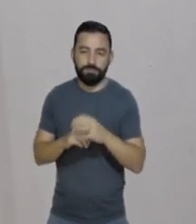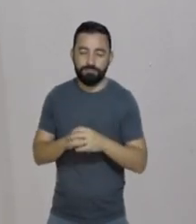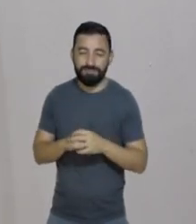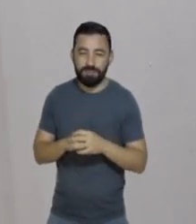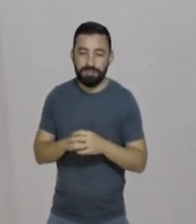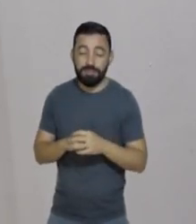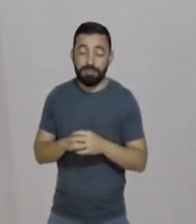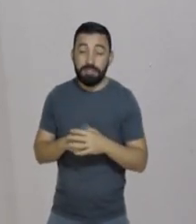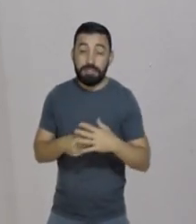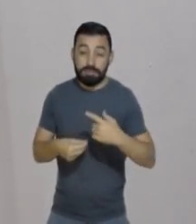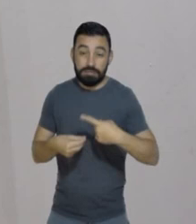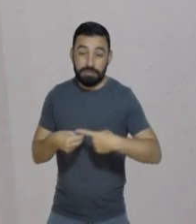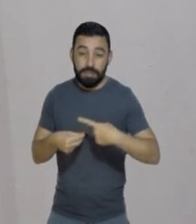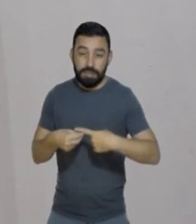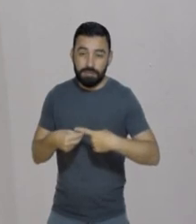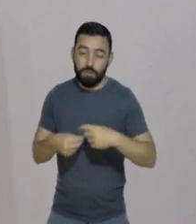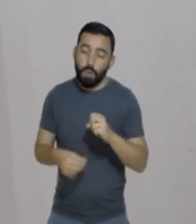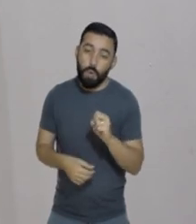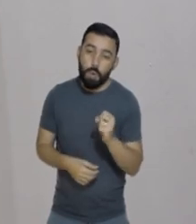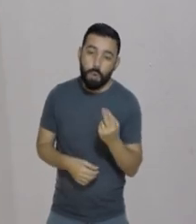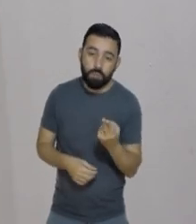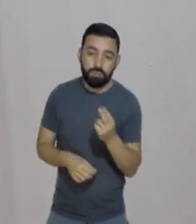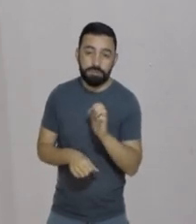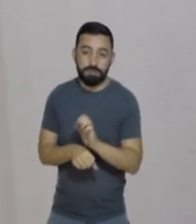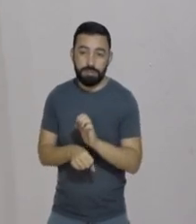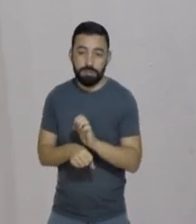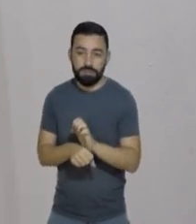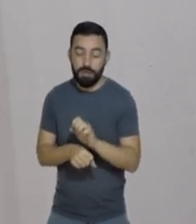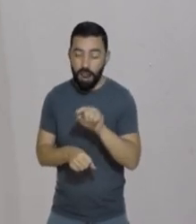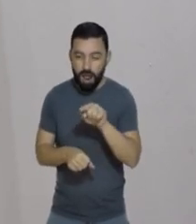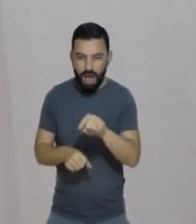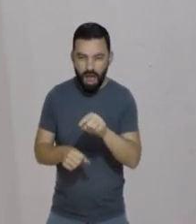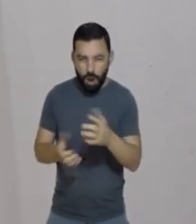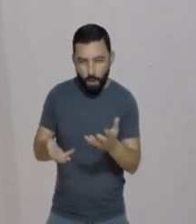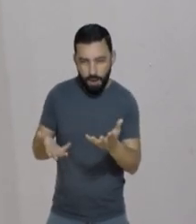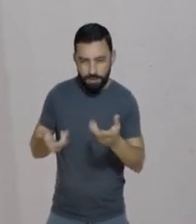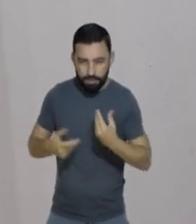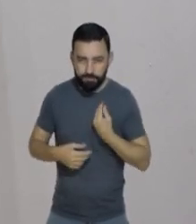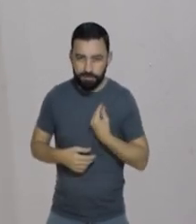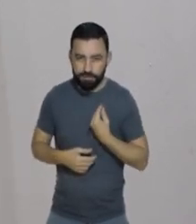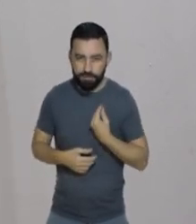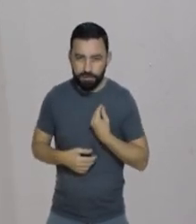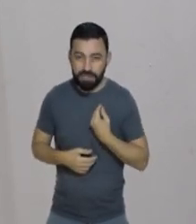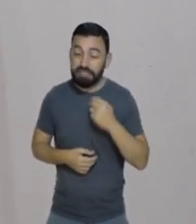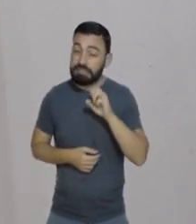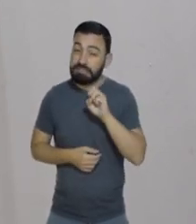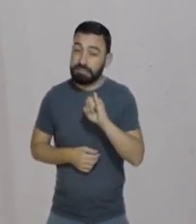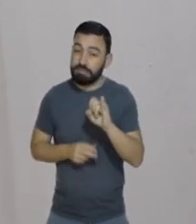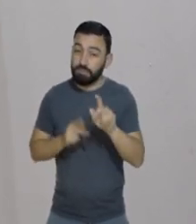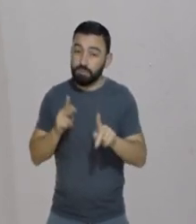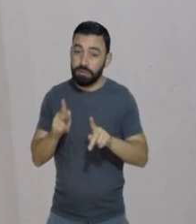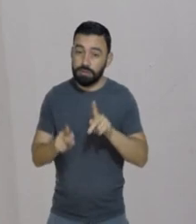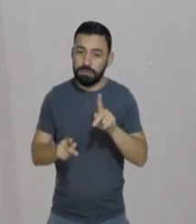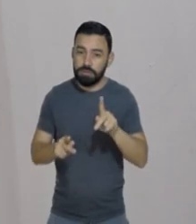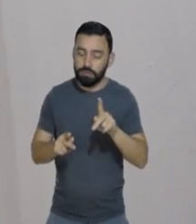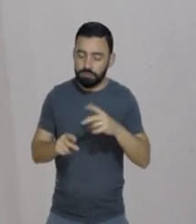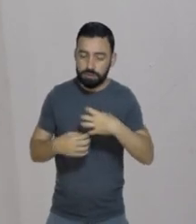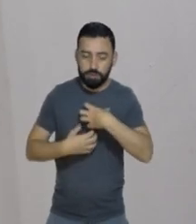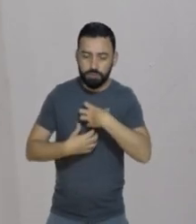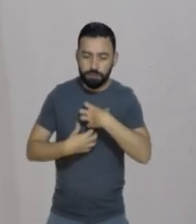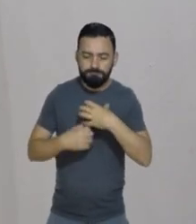cidade ou um estado só tem qualidade de vida se a sua população se sentir